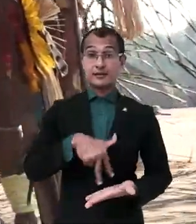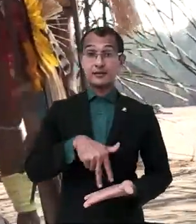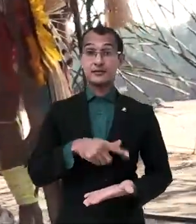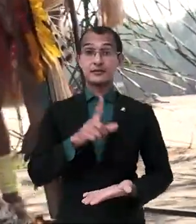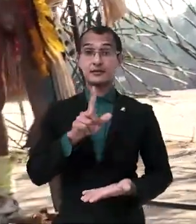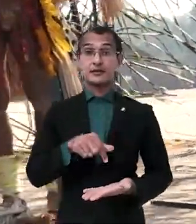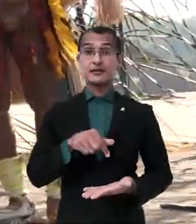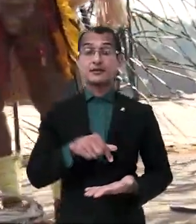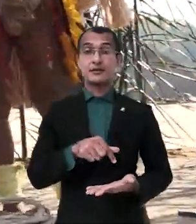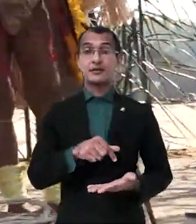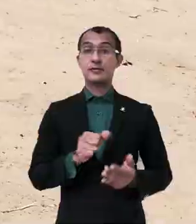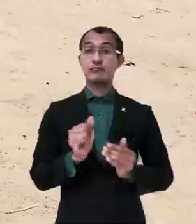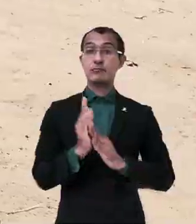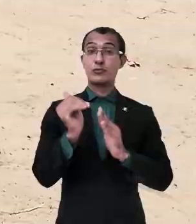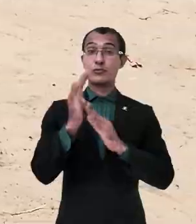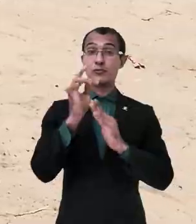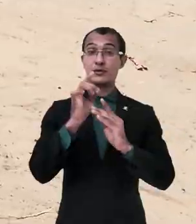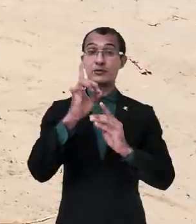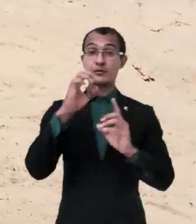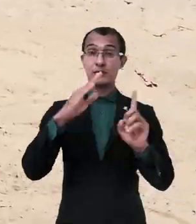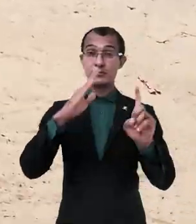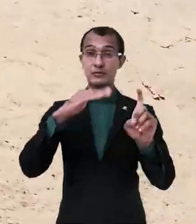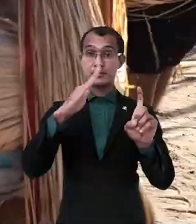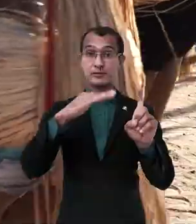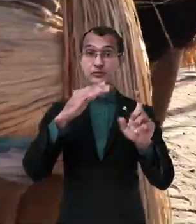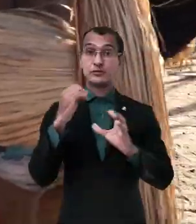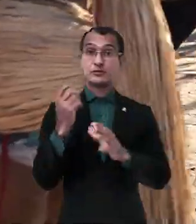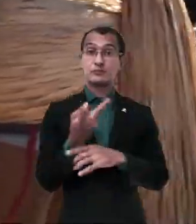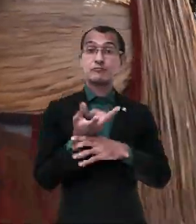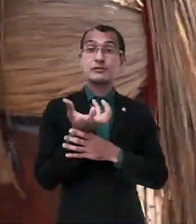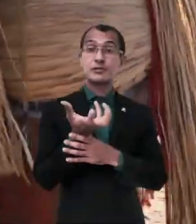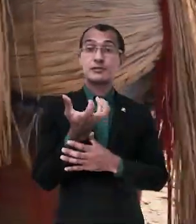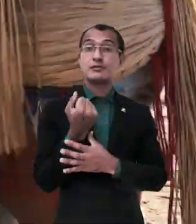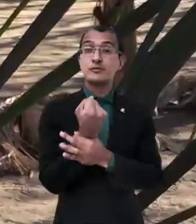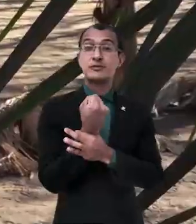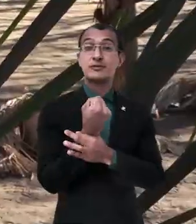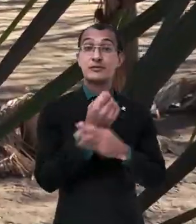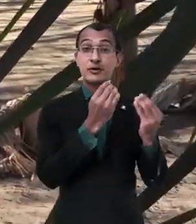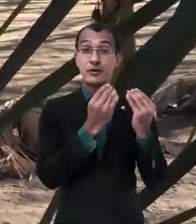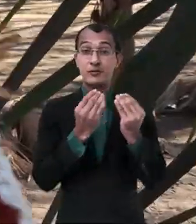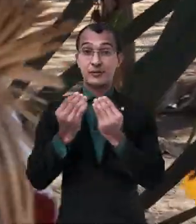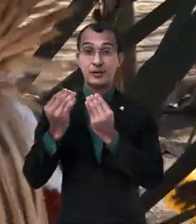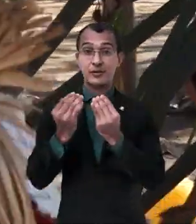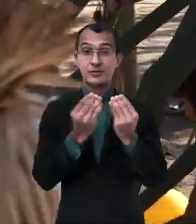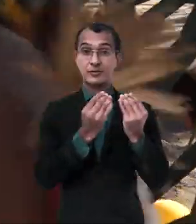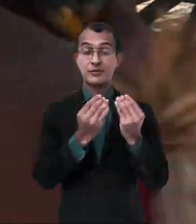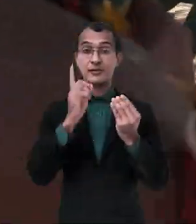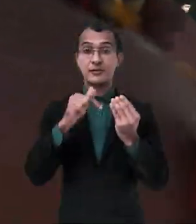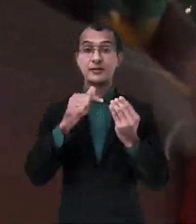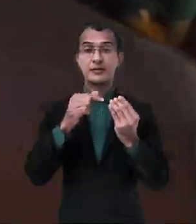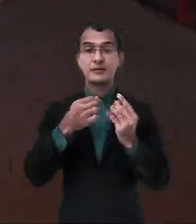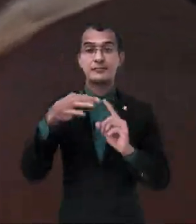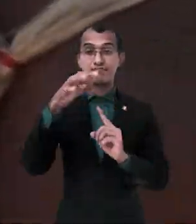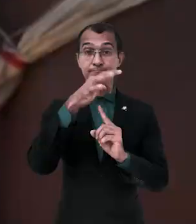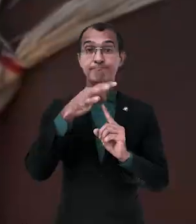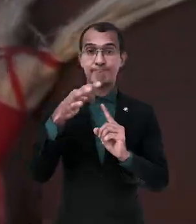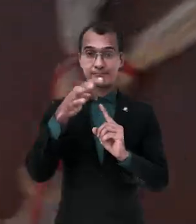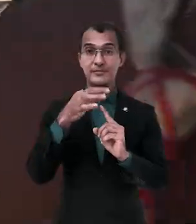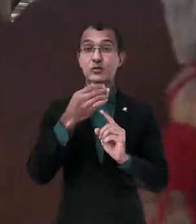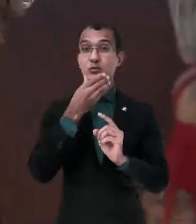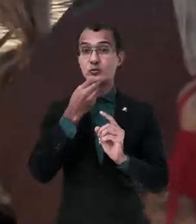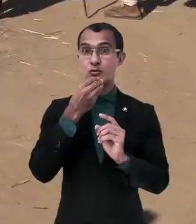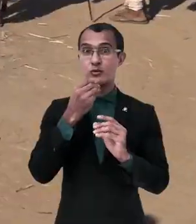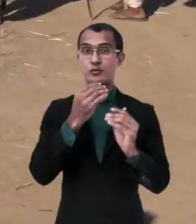A dança faz parte do ritual que louva os deuses em busca de proteção. A flauta, elemento sagrado, é tocado